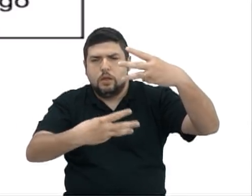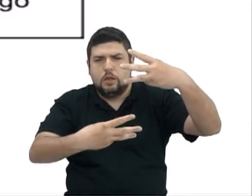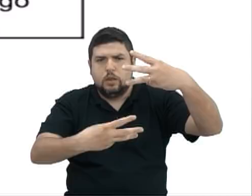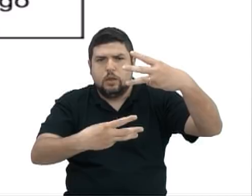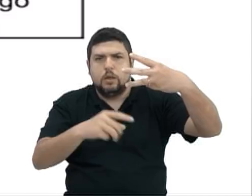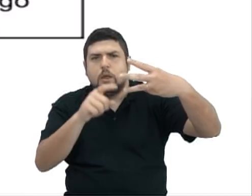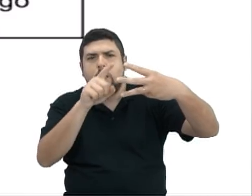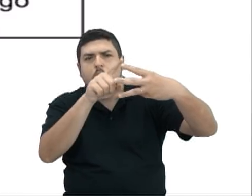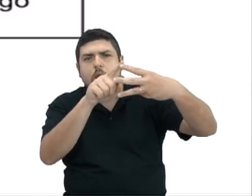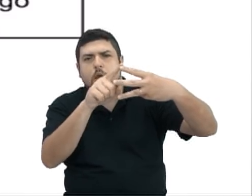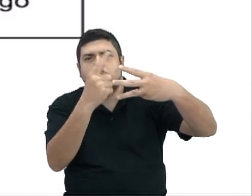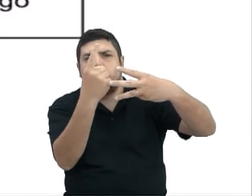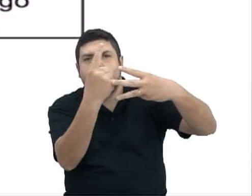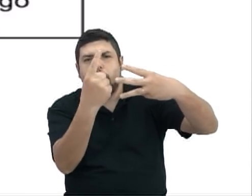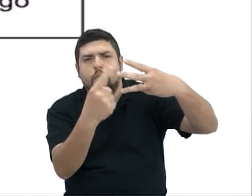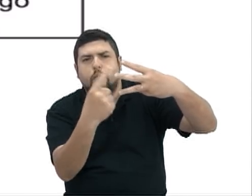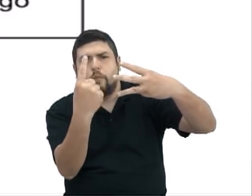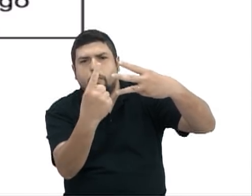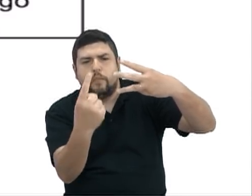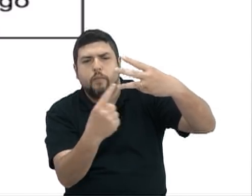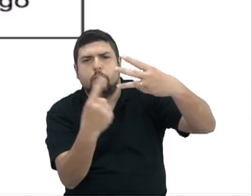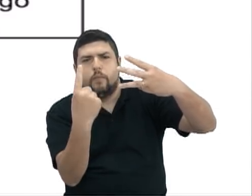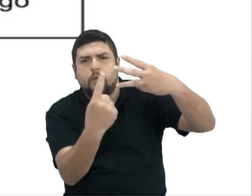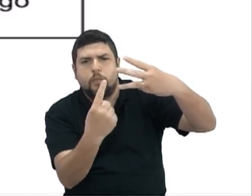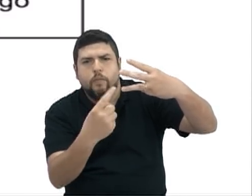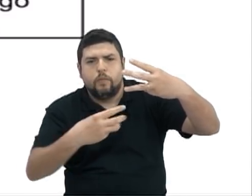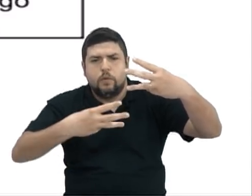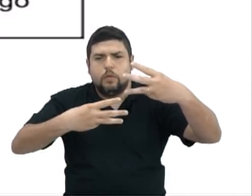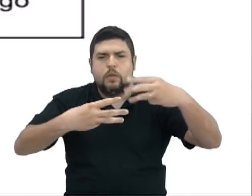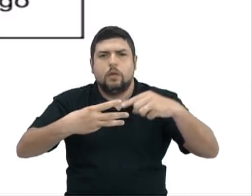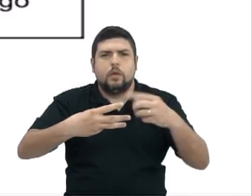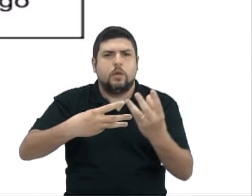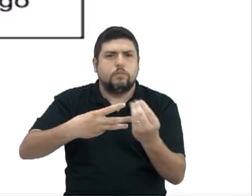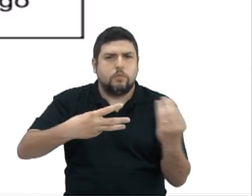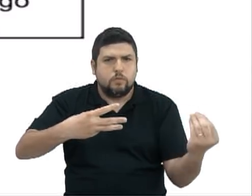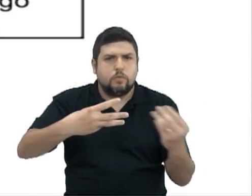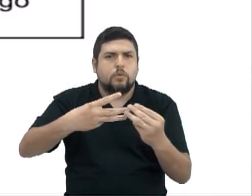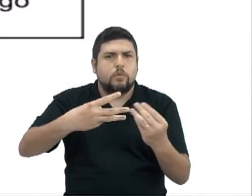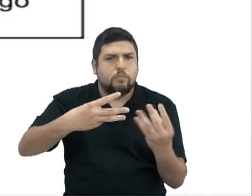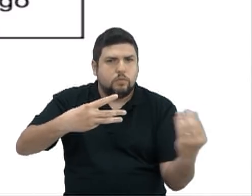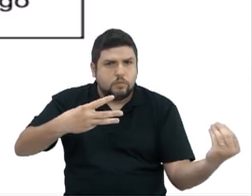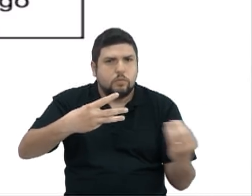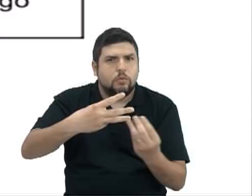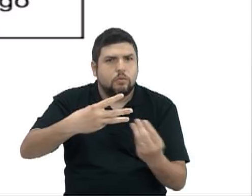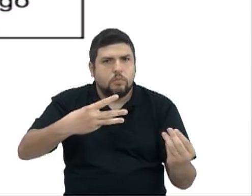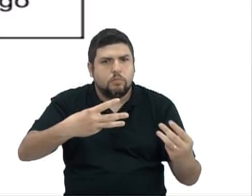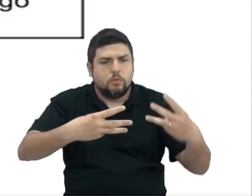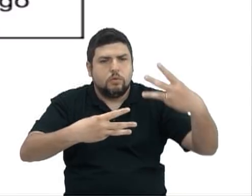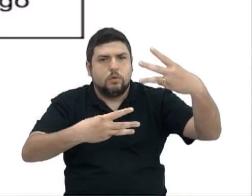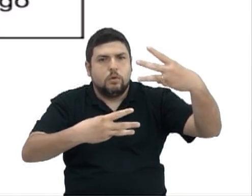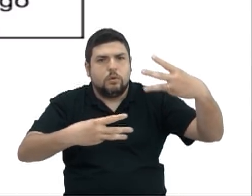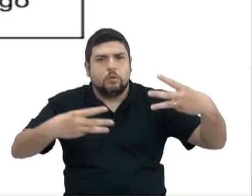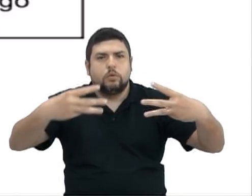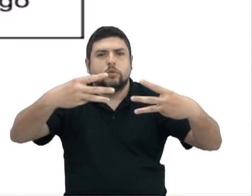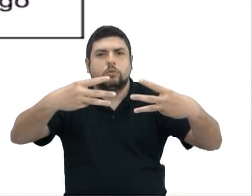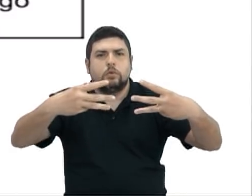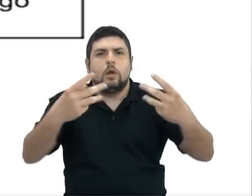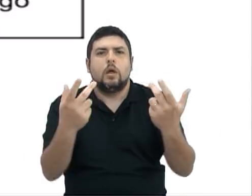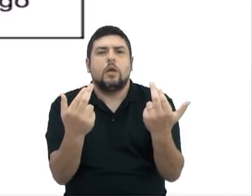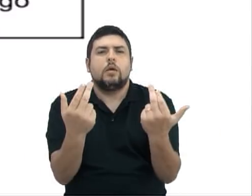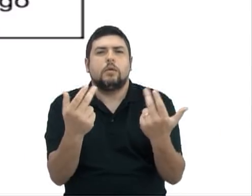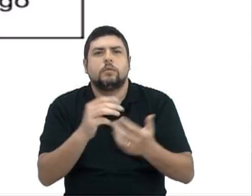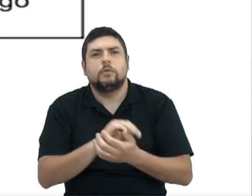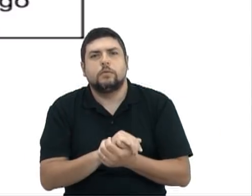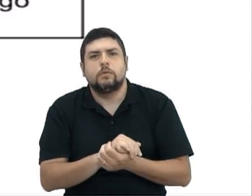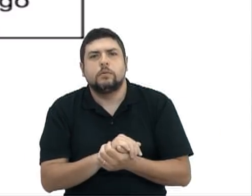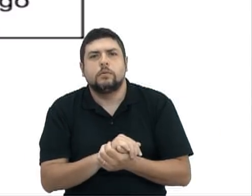cabeça perguntando assim, para mim mesmo, tinha vergonha de perguntar para a professora. Por isso que tem que perguntar quando tem dúvida. E cadê as outras